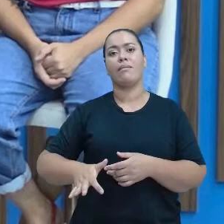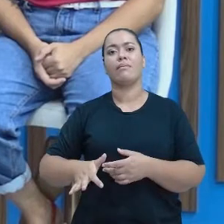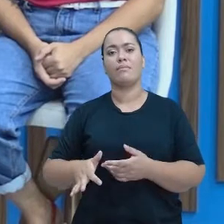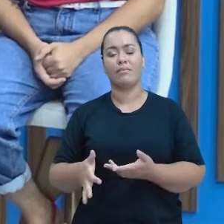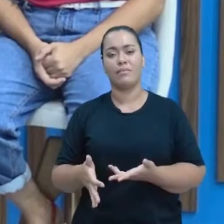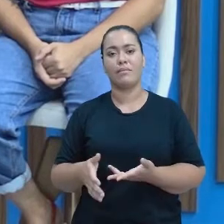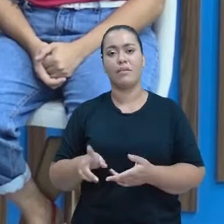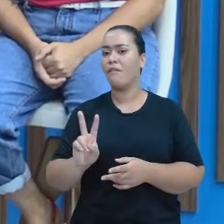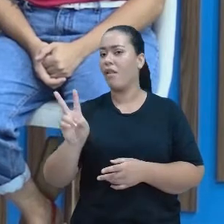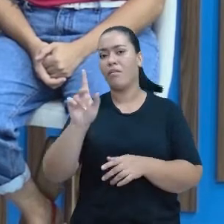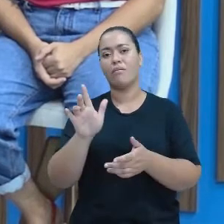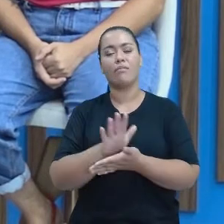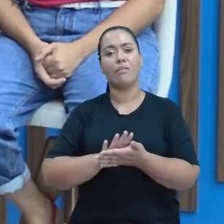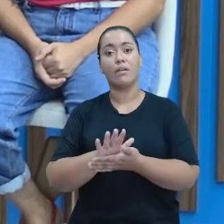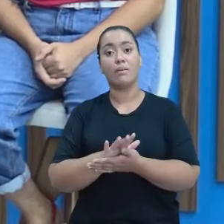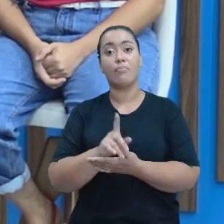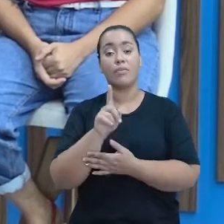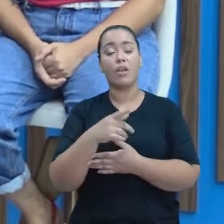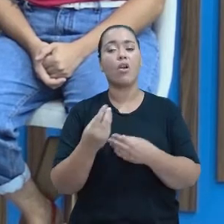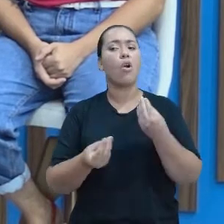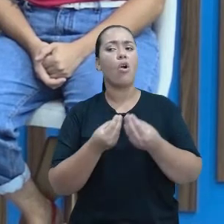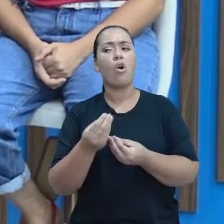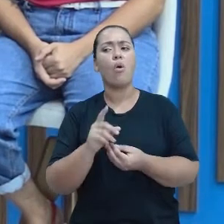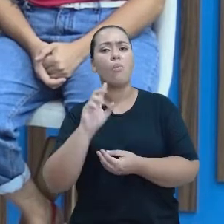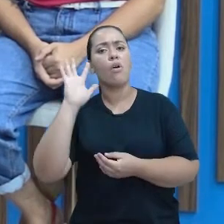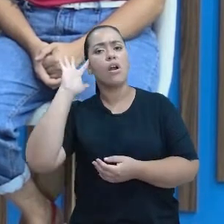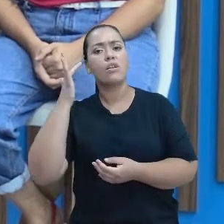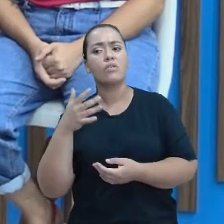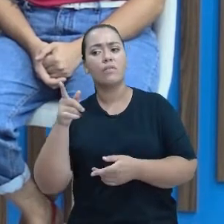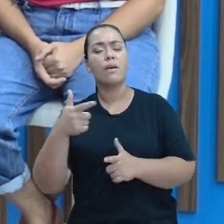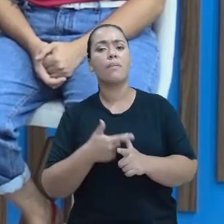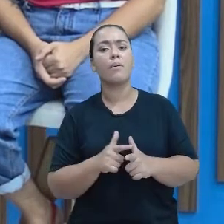A solução e a saída para essa problemática, ela